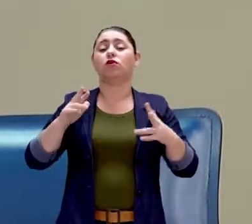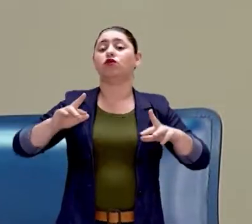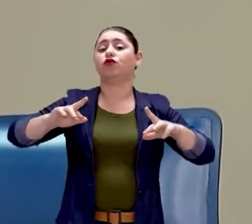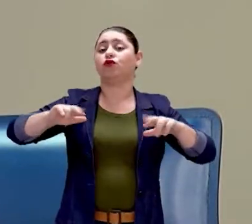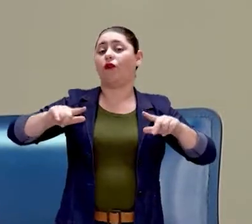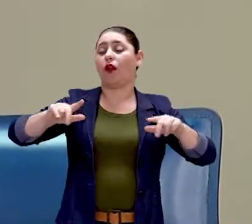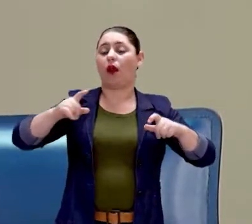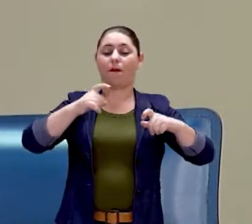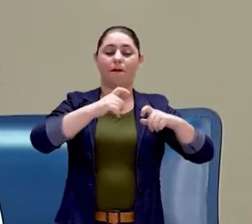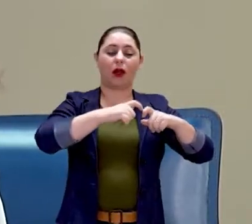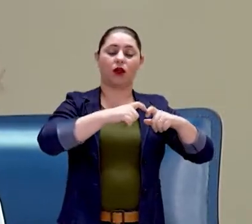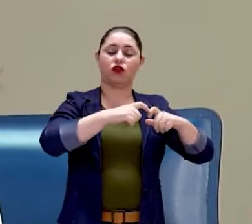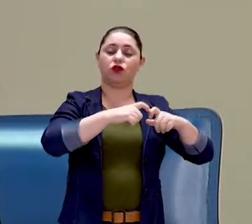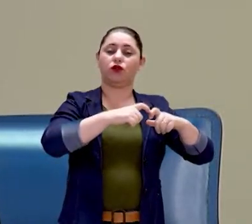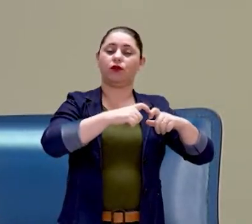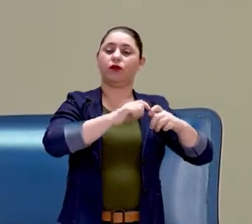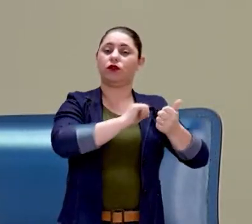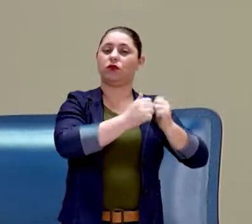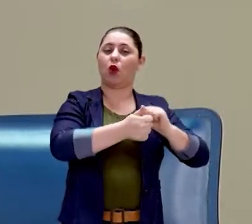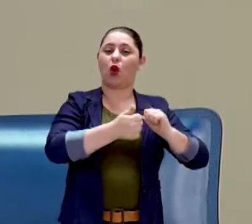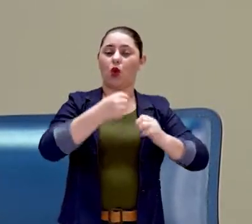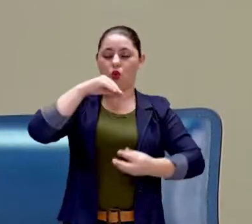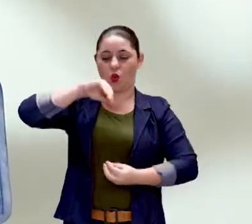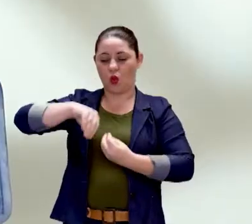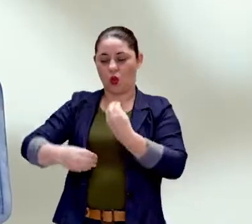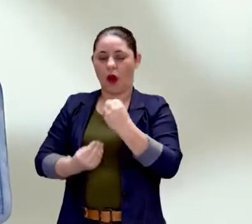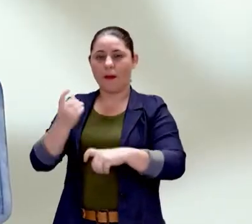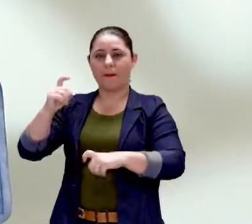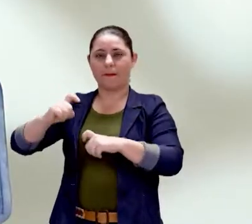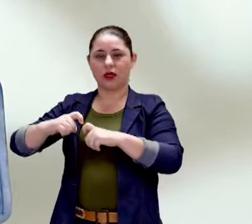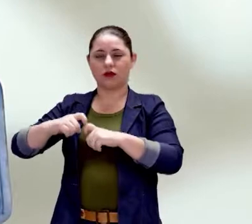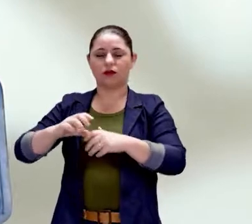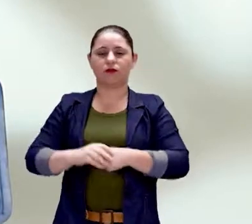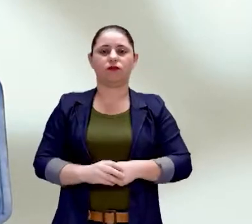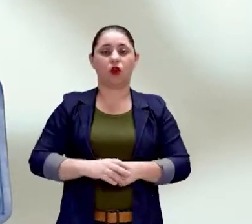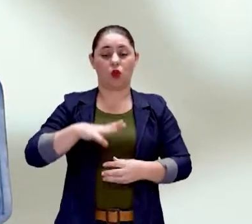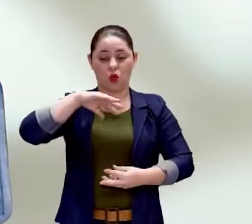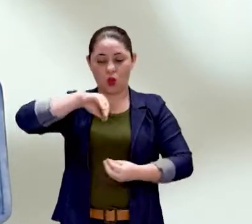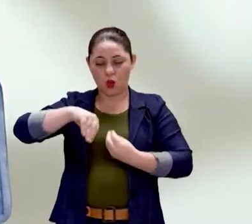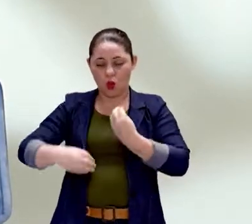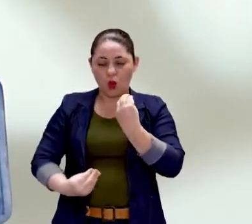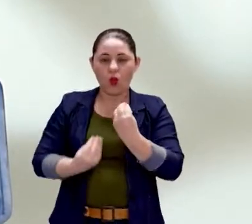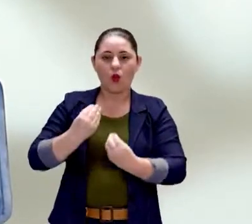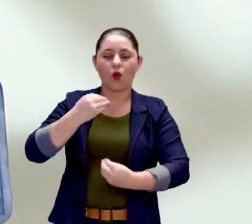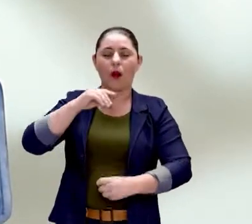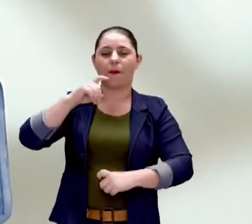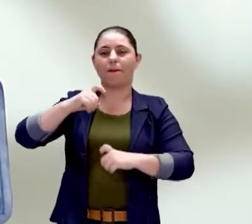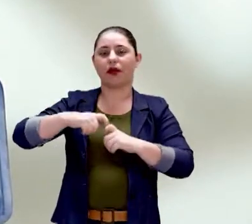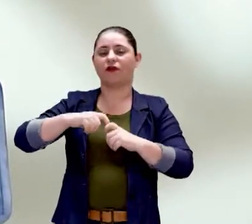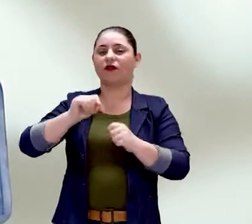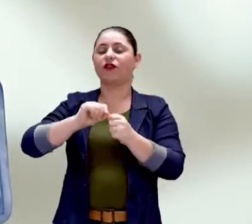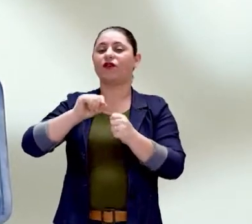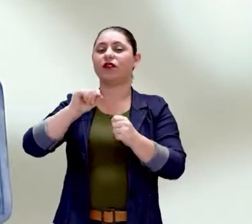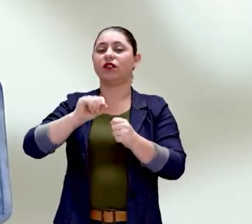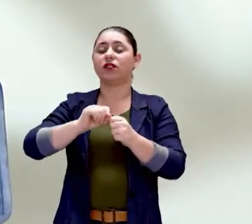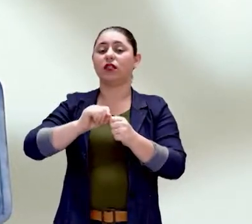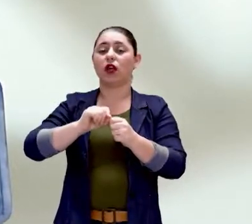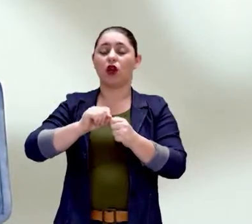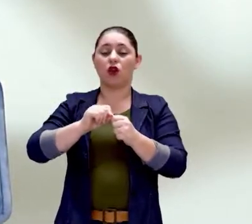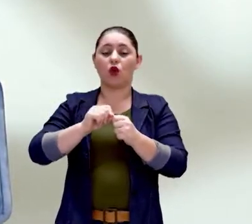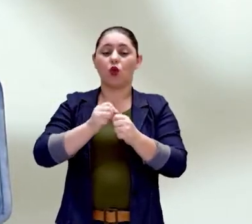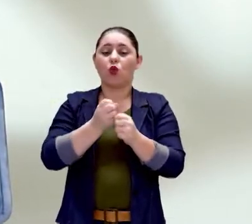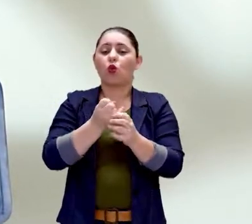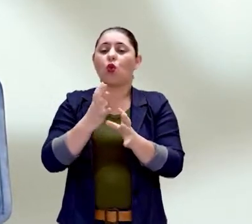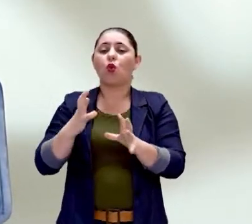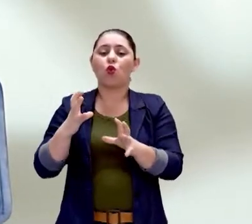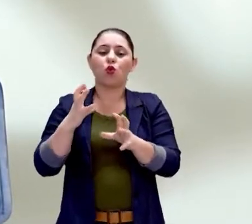a diferença do médico esportivo para o nutrólogo? O nutrólogo em si, ele vai fazer dieta, ele vai